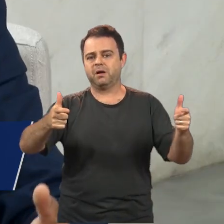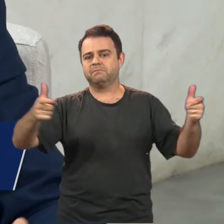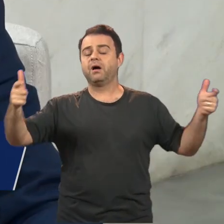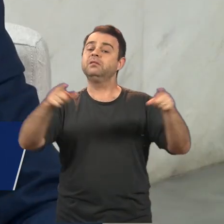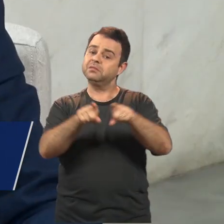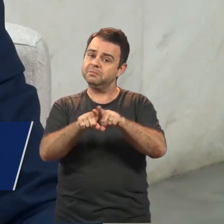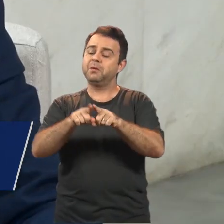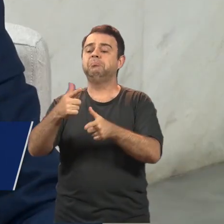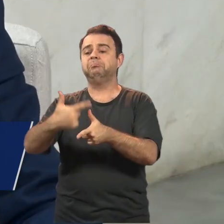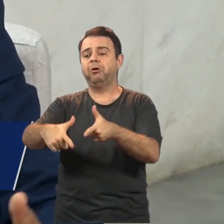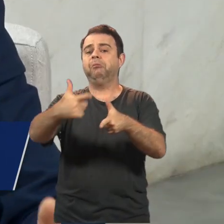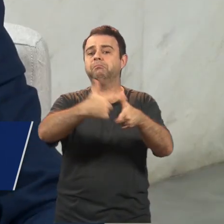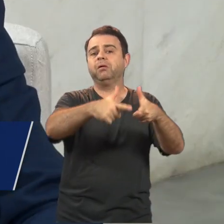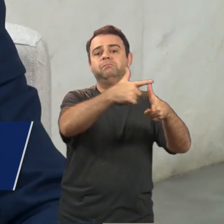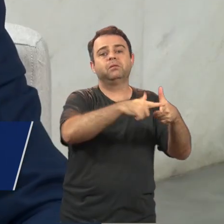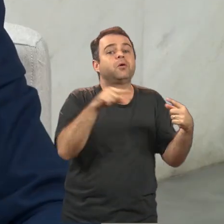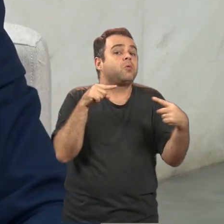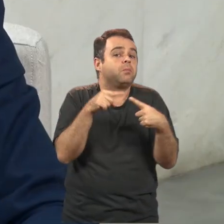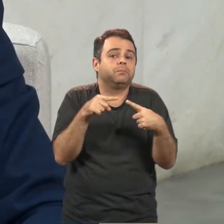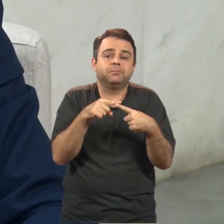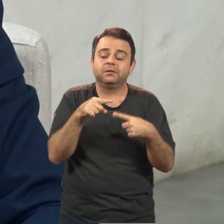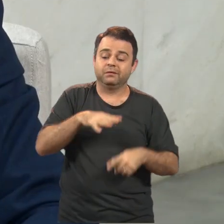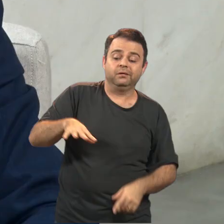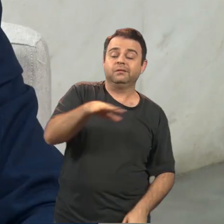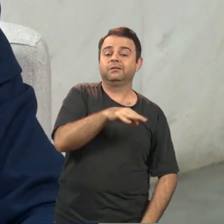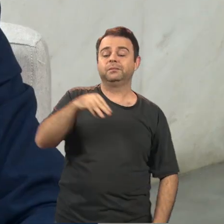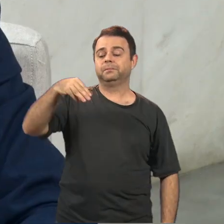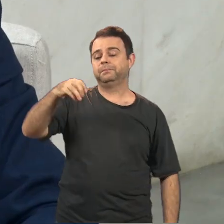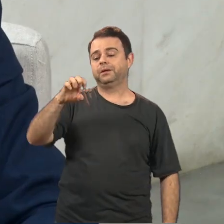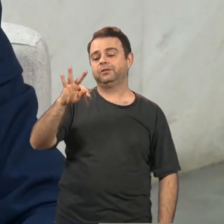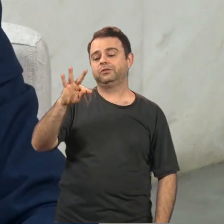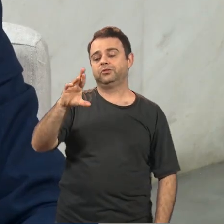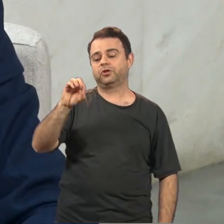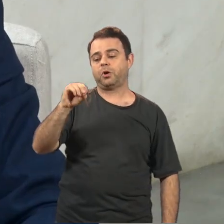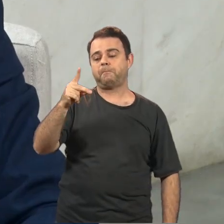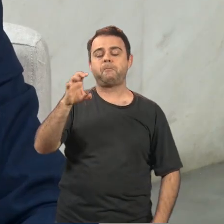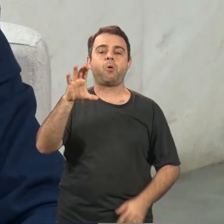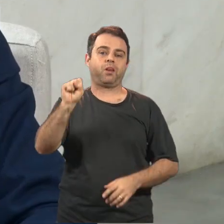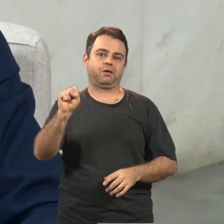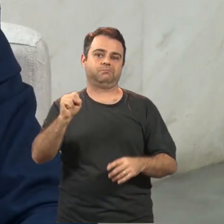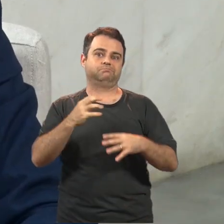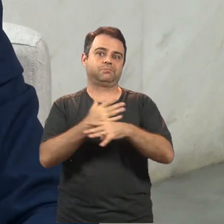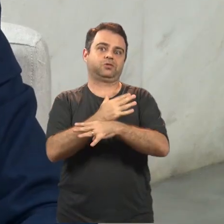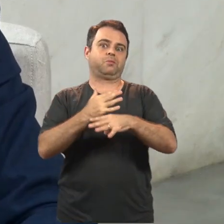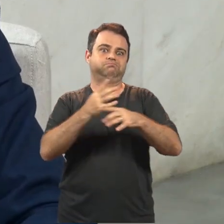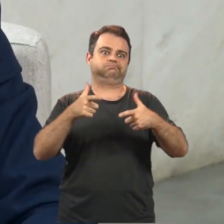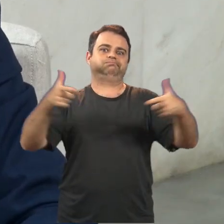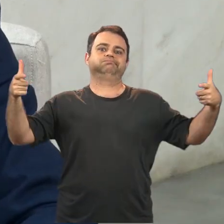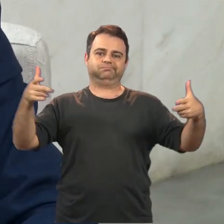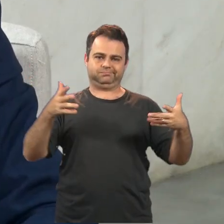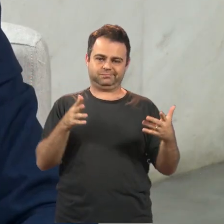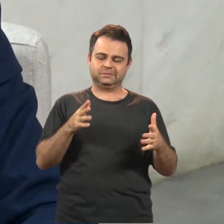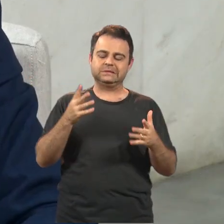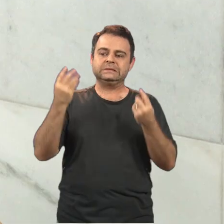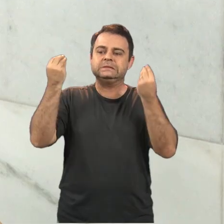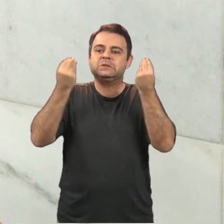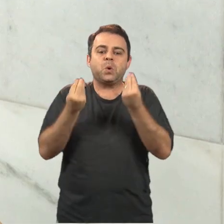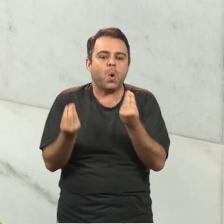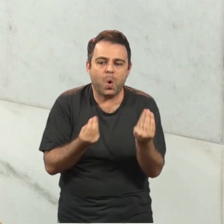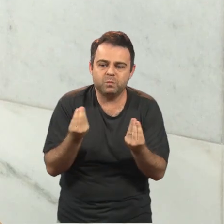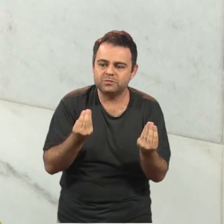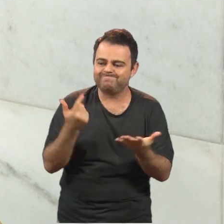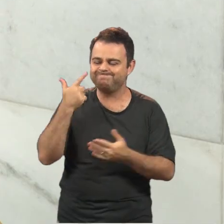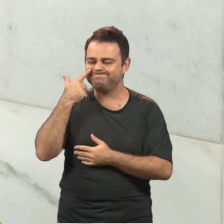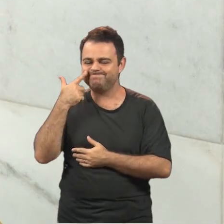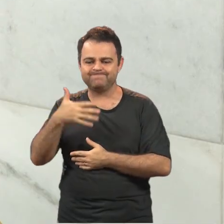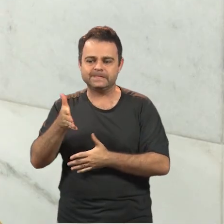temos que fazer é saber lidar com esse tipo de situação ou de empecilho, de intempérie que vai aparecer. É isso, sempre